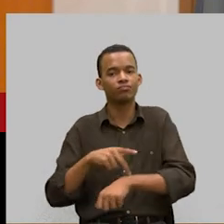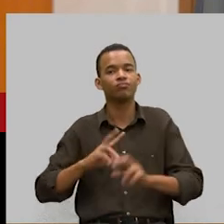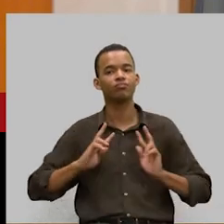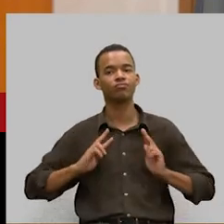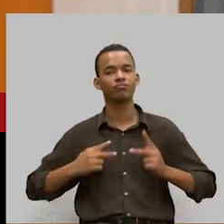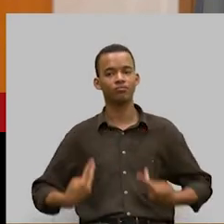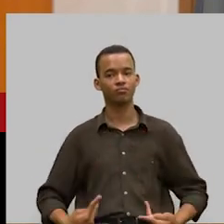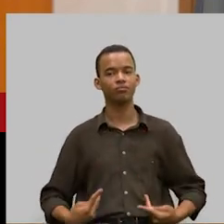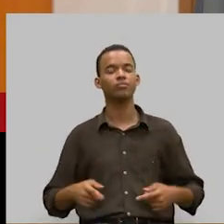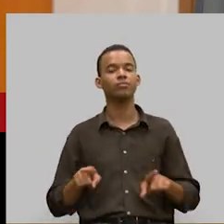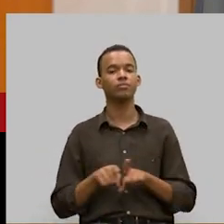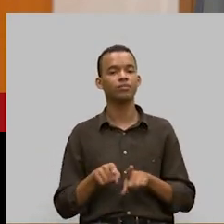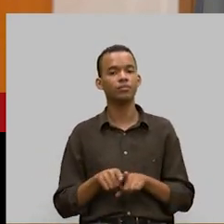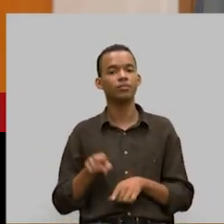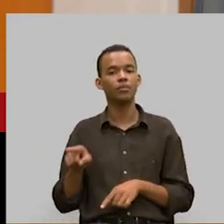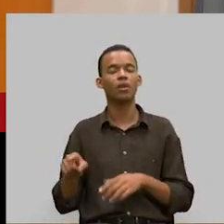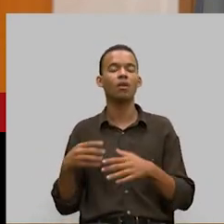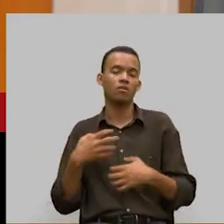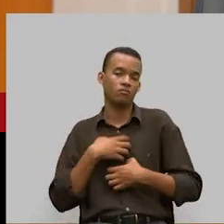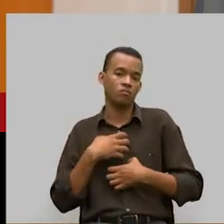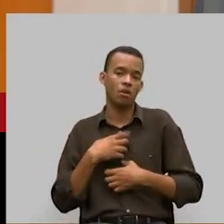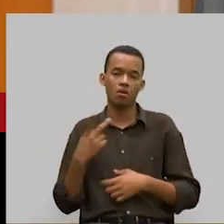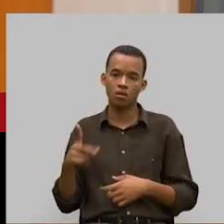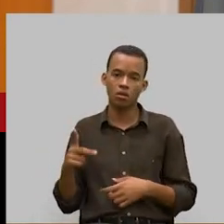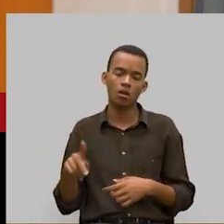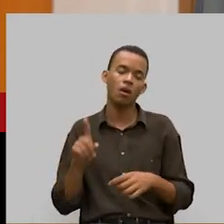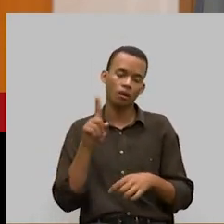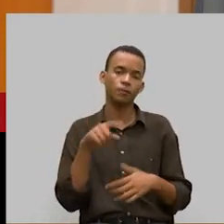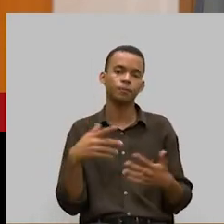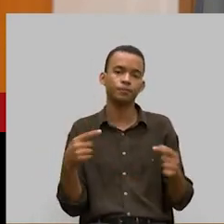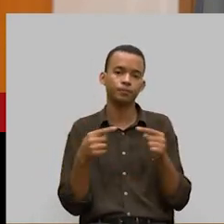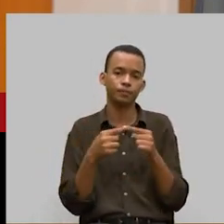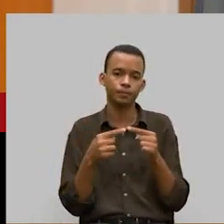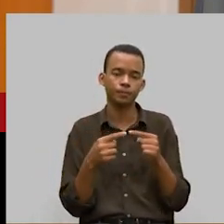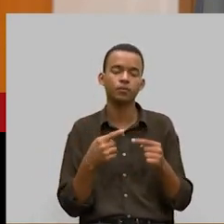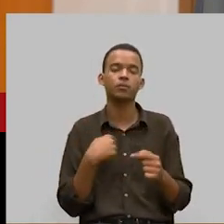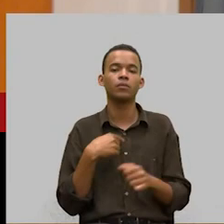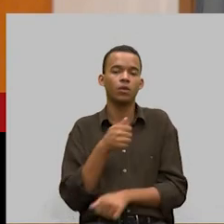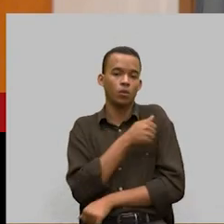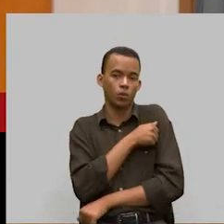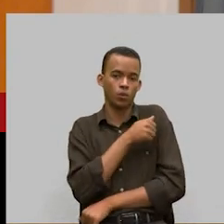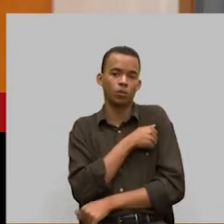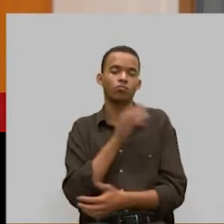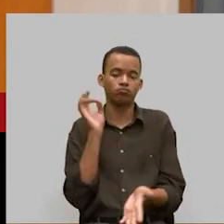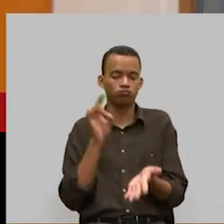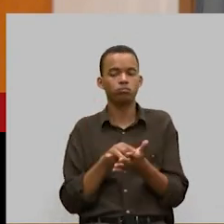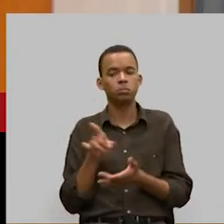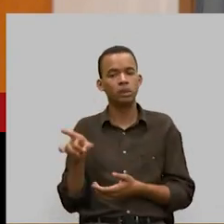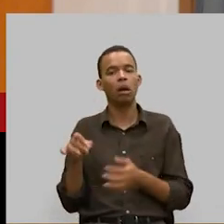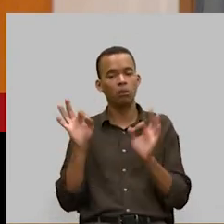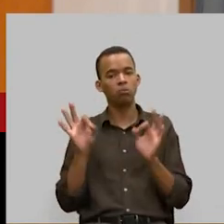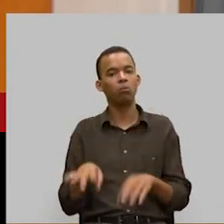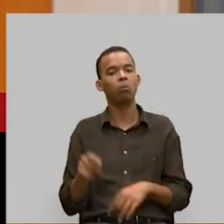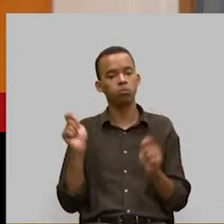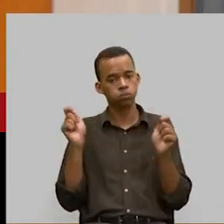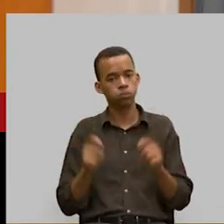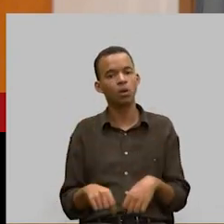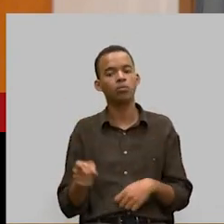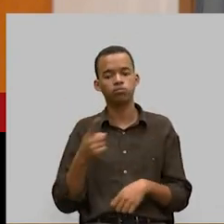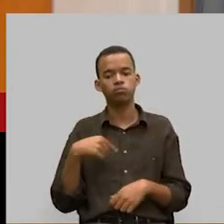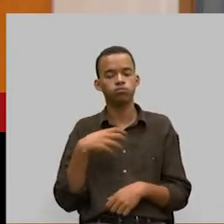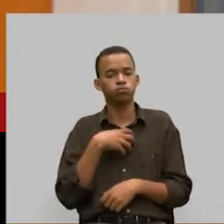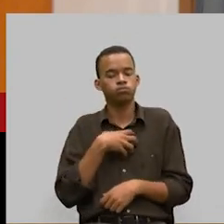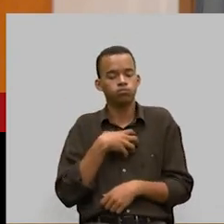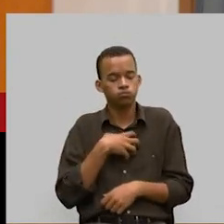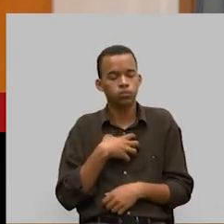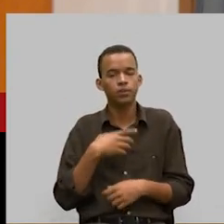que A Essência das efas é essa né e eu como aluna só a prova que isso funciona né que nós nos sentimos mais